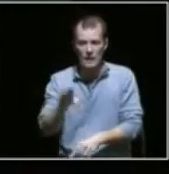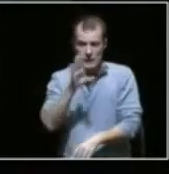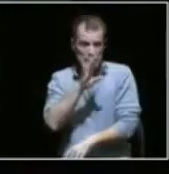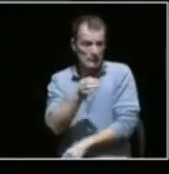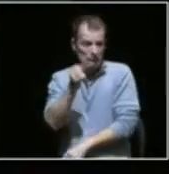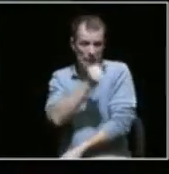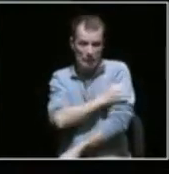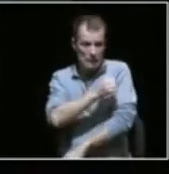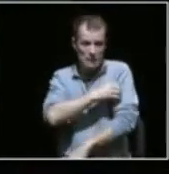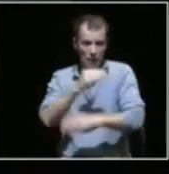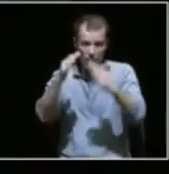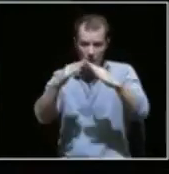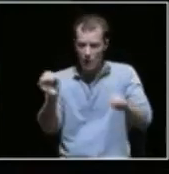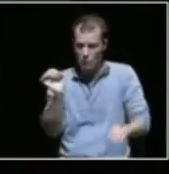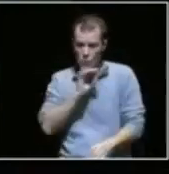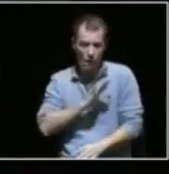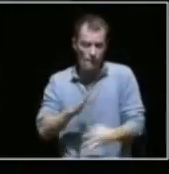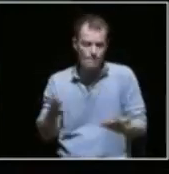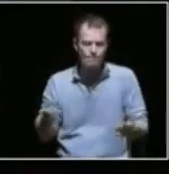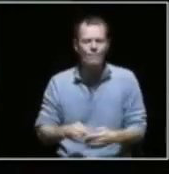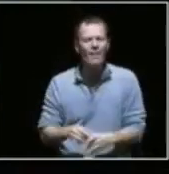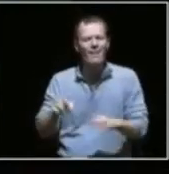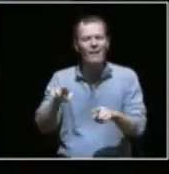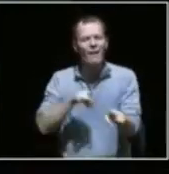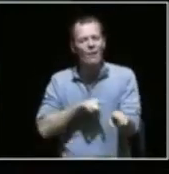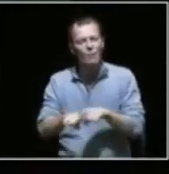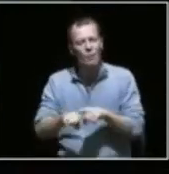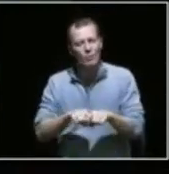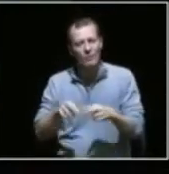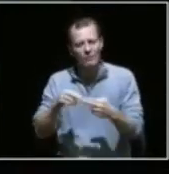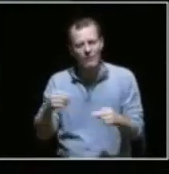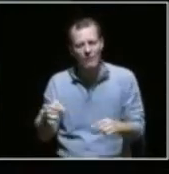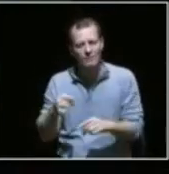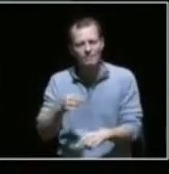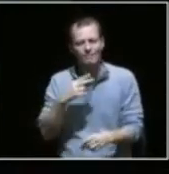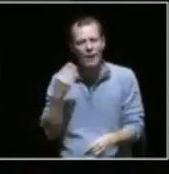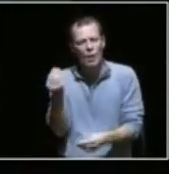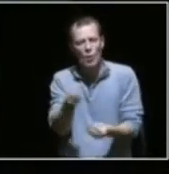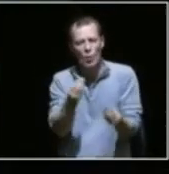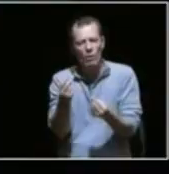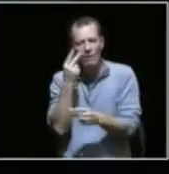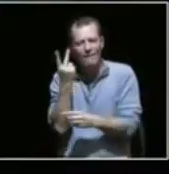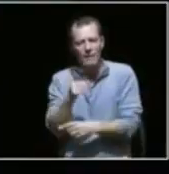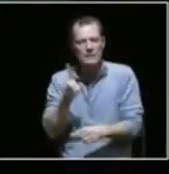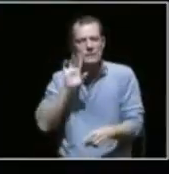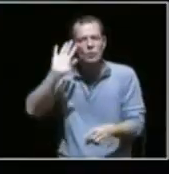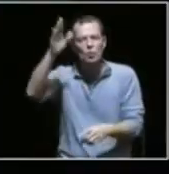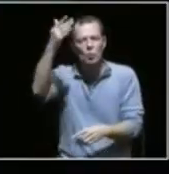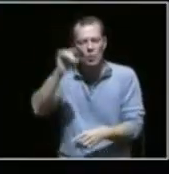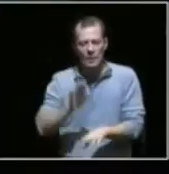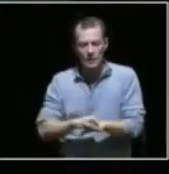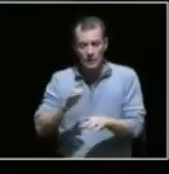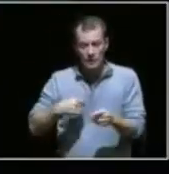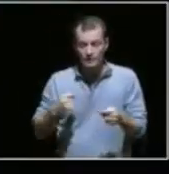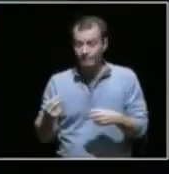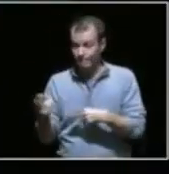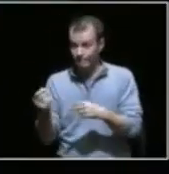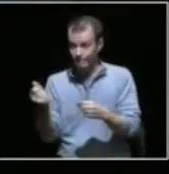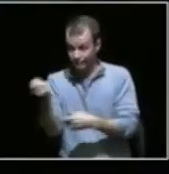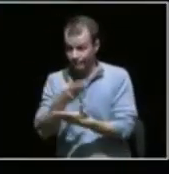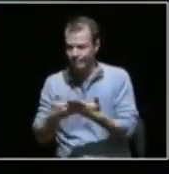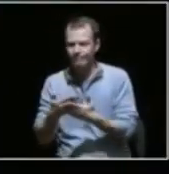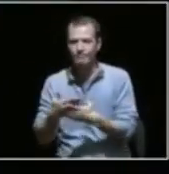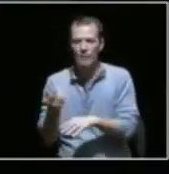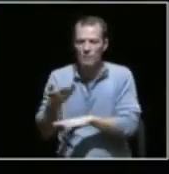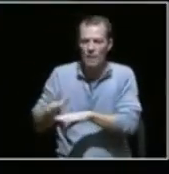teto. Nas políticas do município, a qualidade de vida das pessoas deveria ser sempre prioritária face a interesses económicos